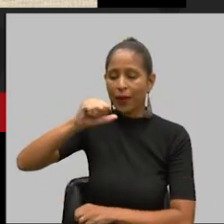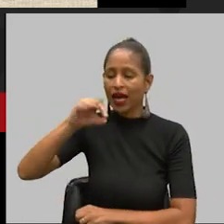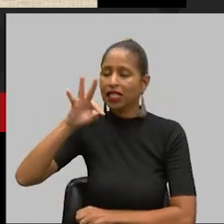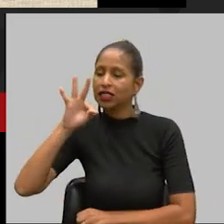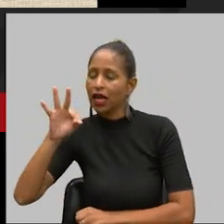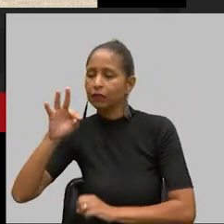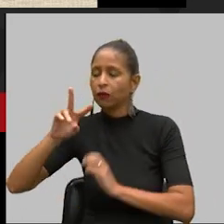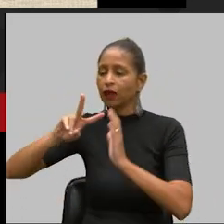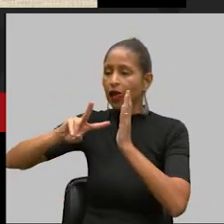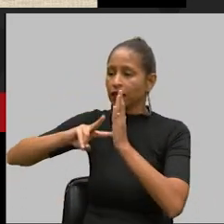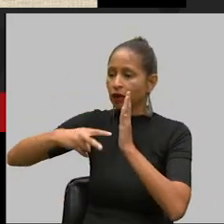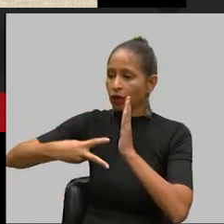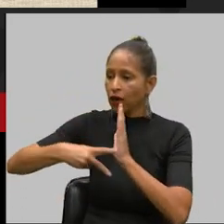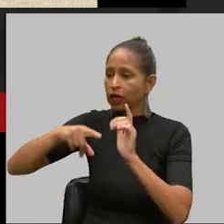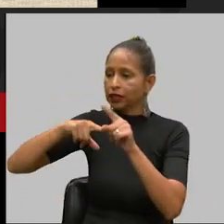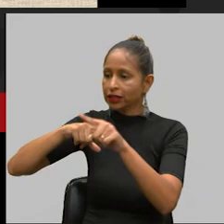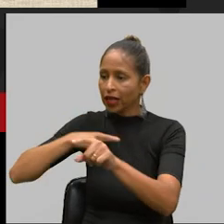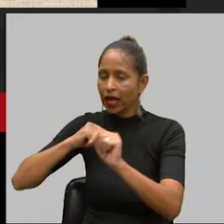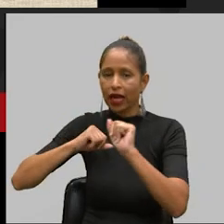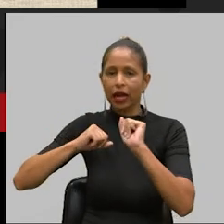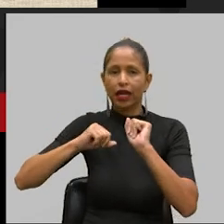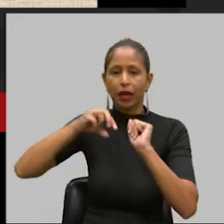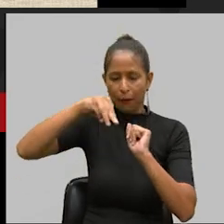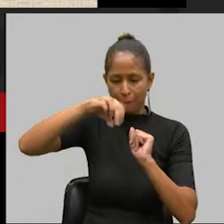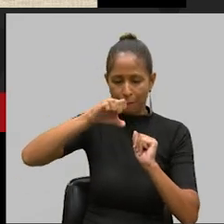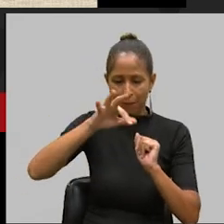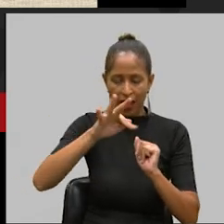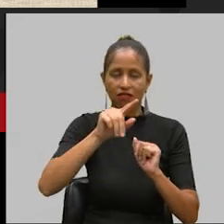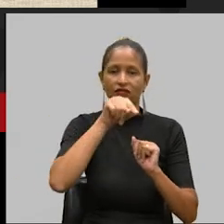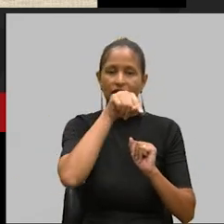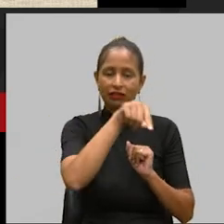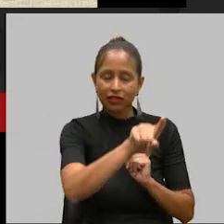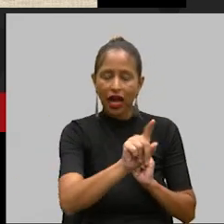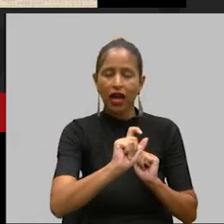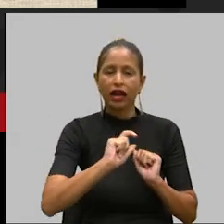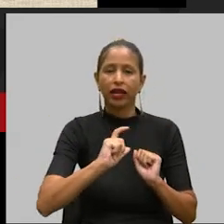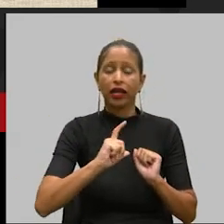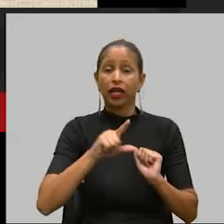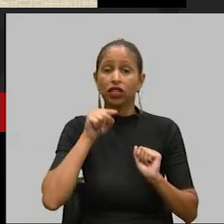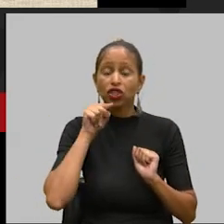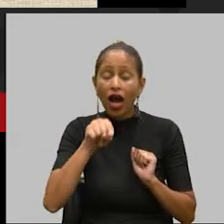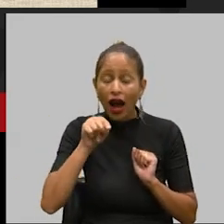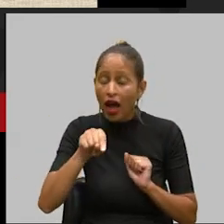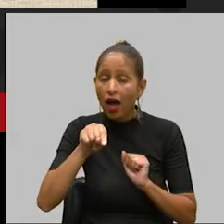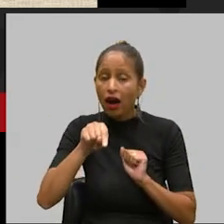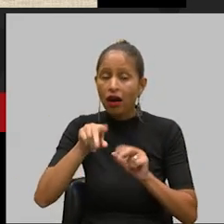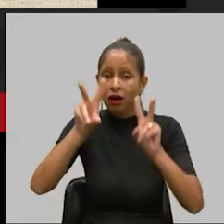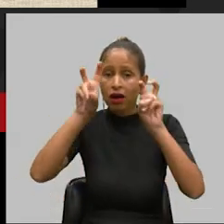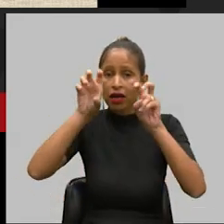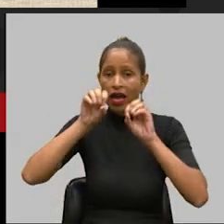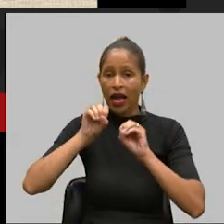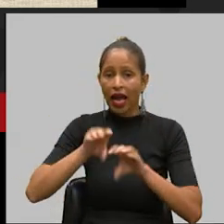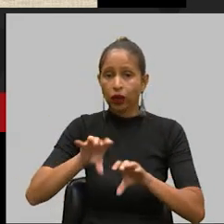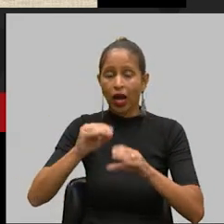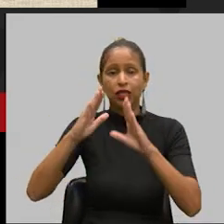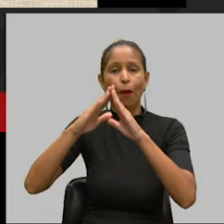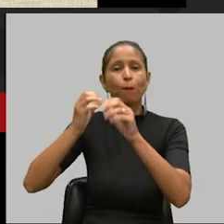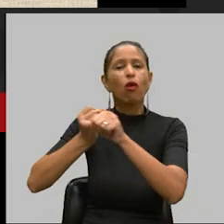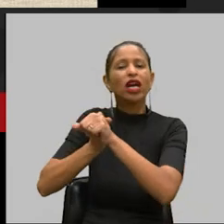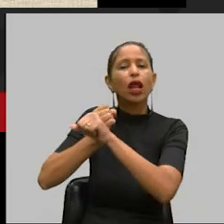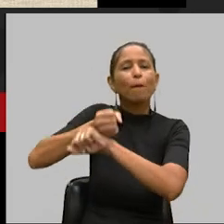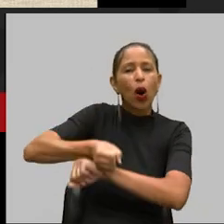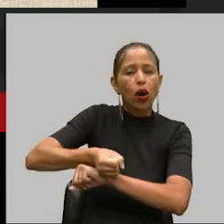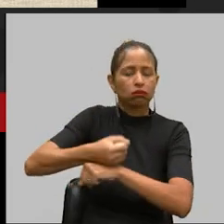sindicato sindical tem a própria amefa é o tem os seus já é da educação o movimento quilombola tem